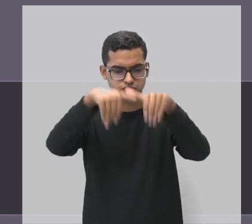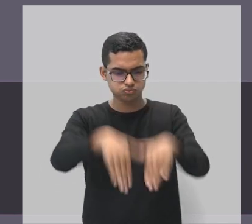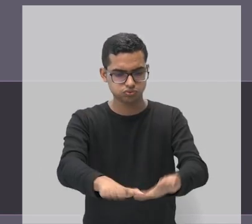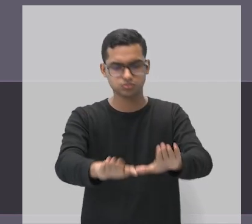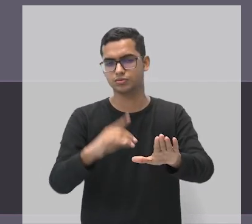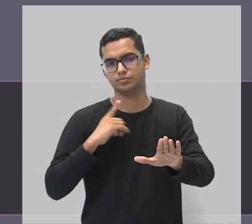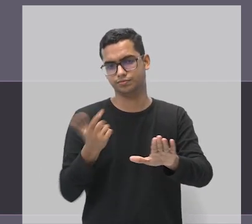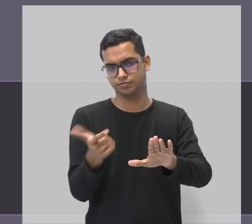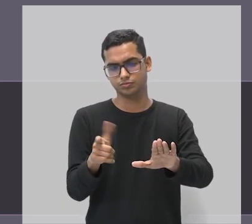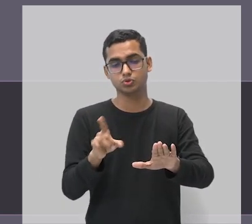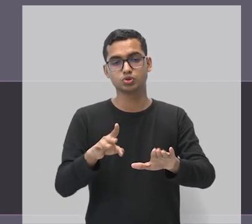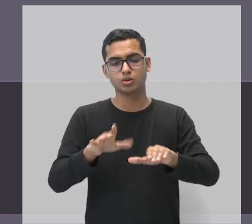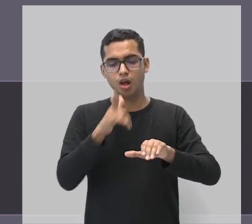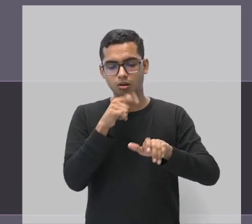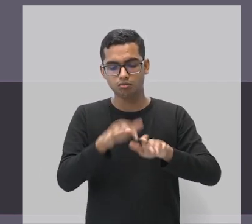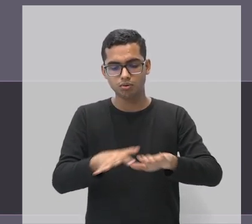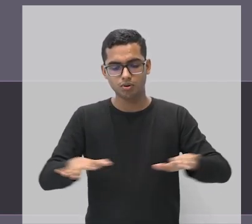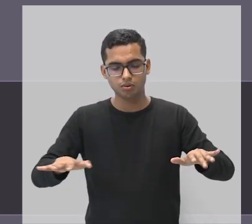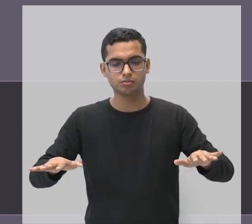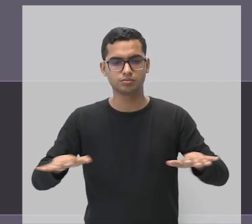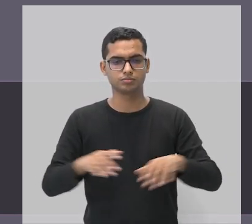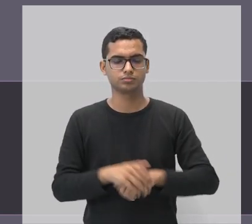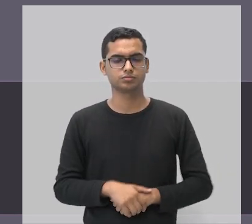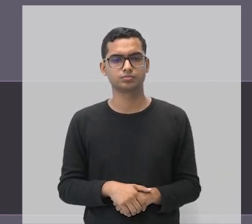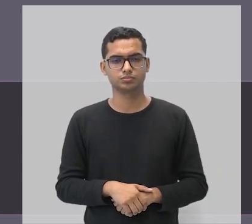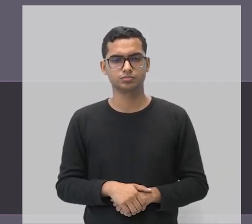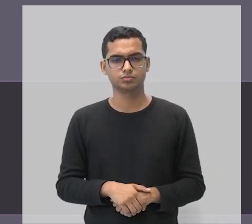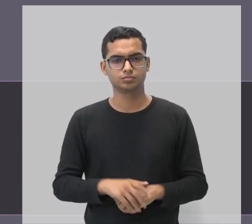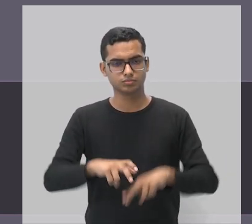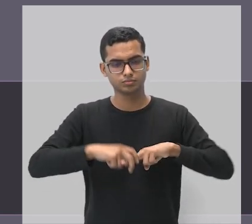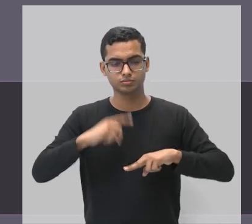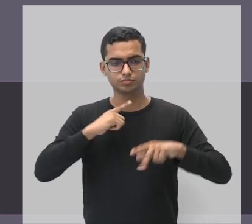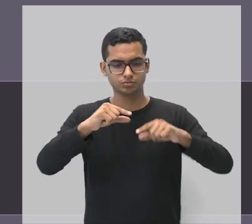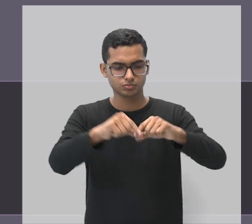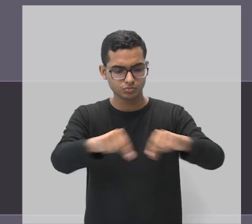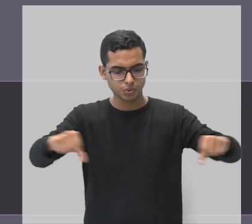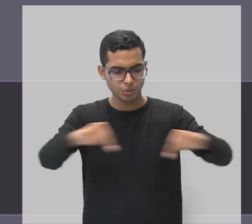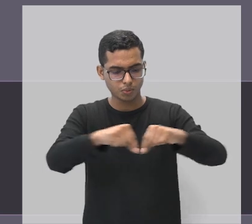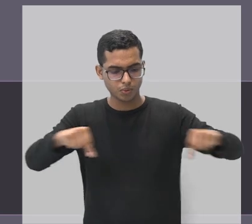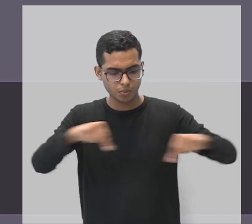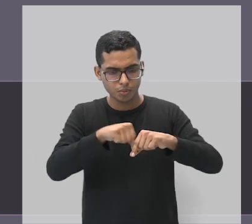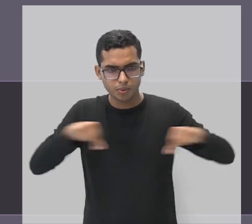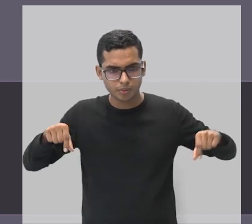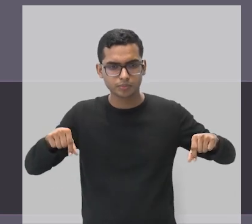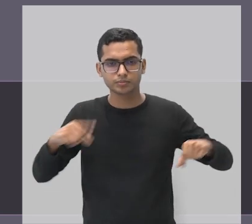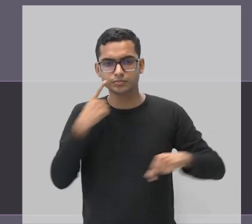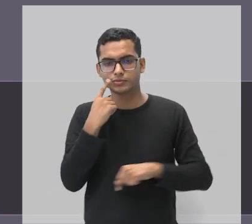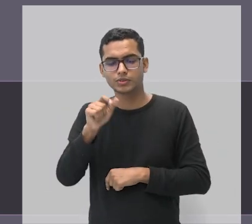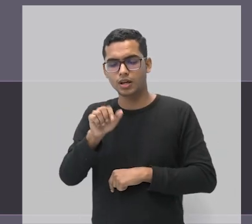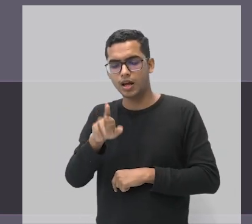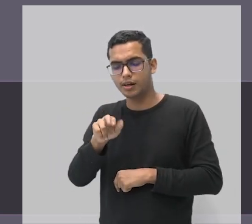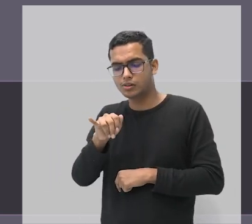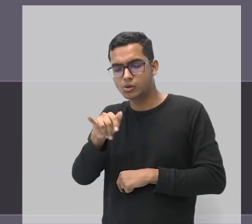aí essas raias. Falando das raias ainda, podemos prosseguir. A piscina, né, essa